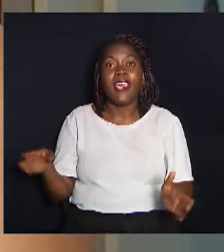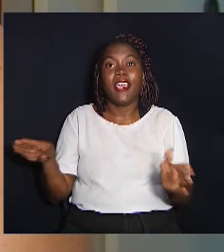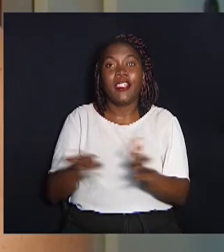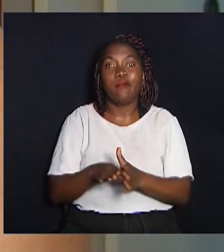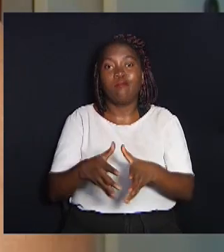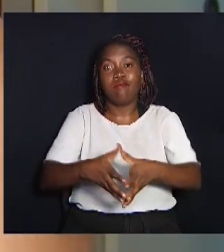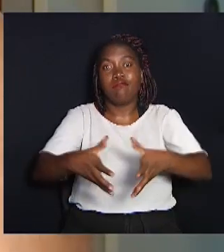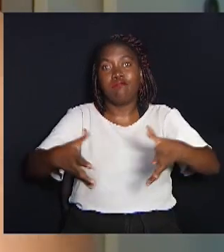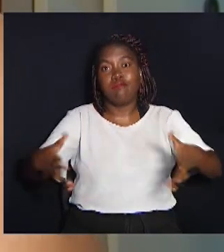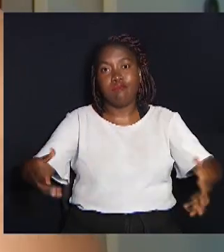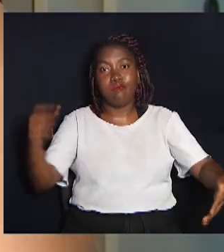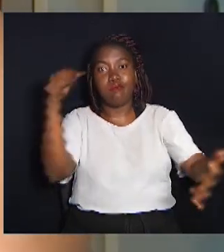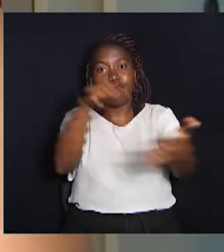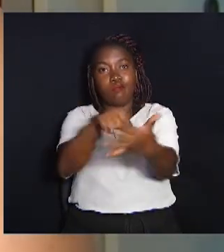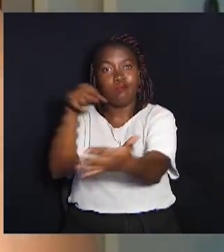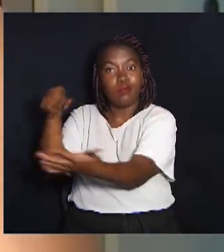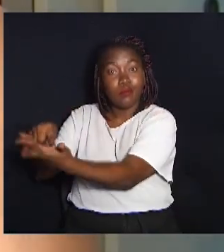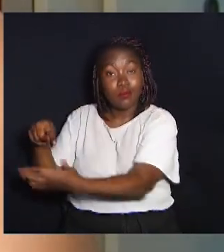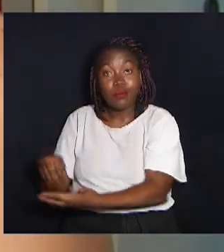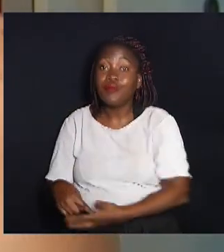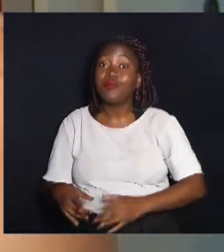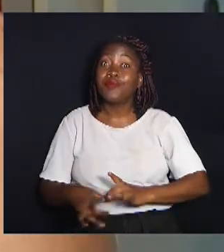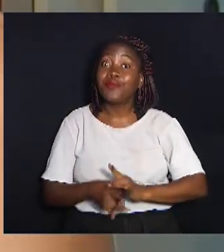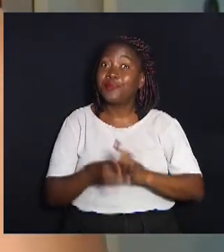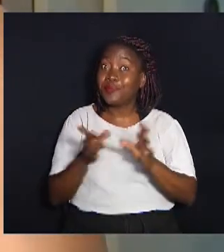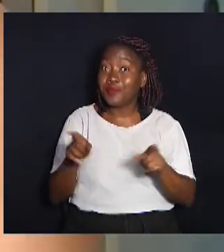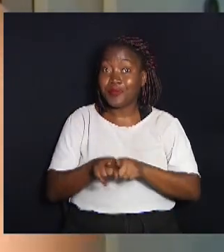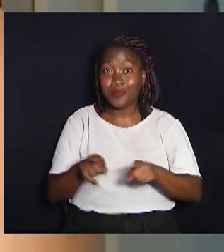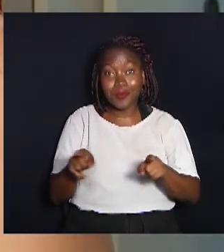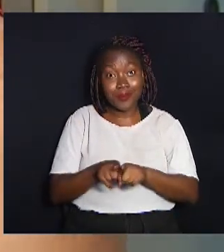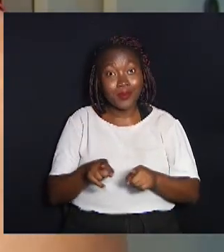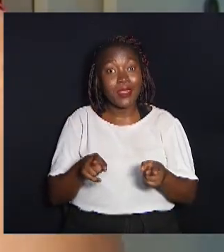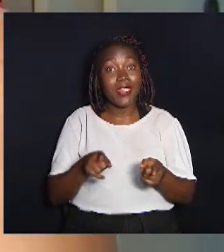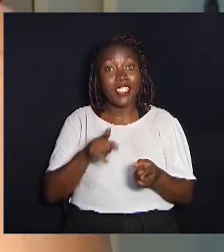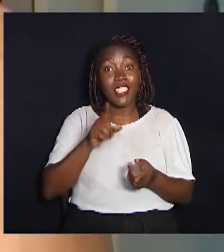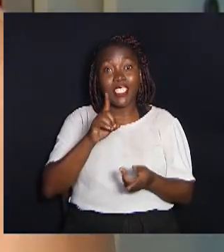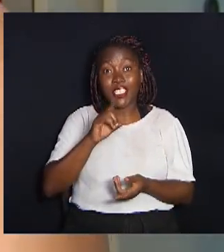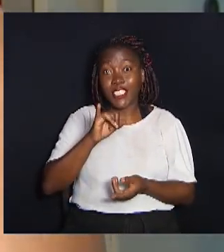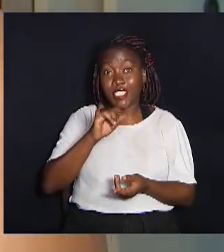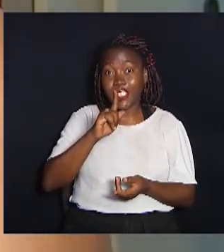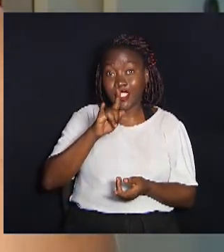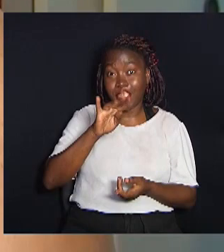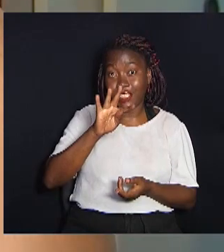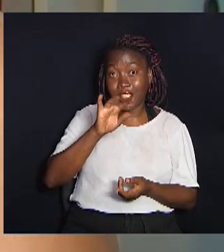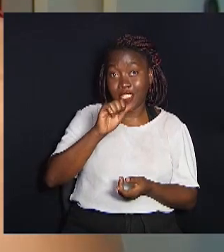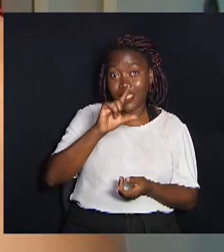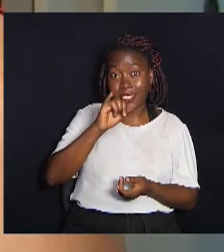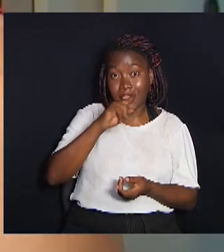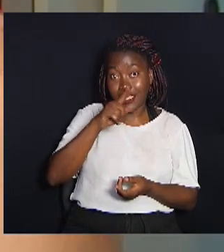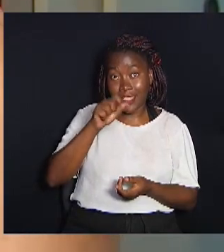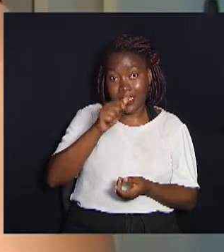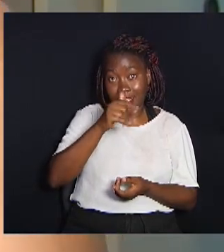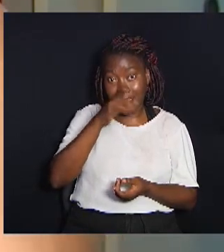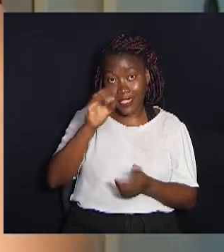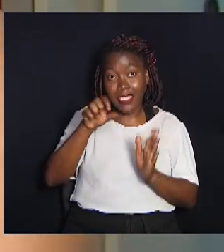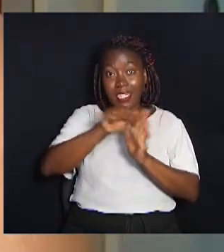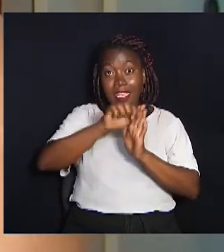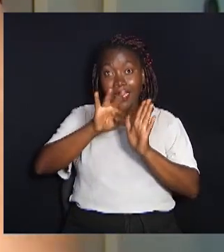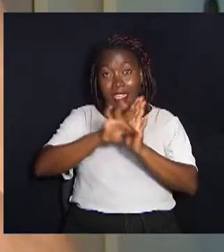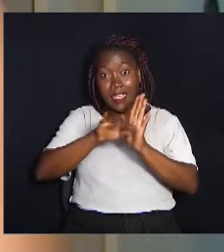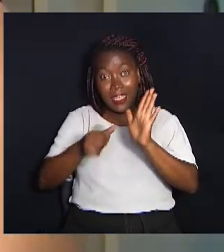de pessoas, disponibilizando inclusive digitalização das atas que deram denominação às